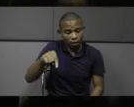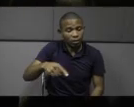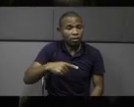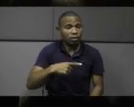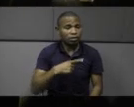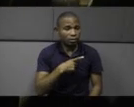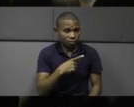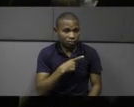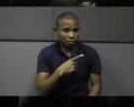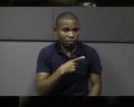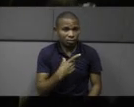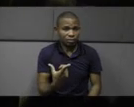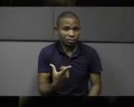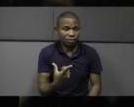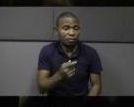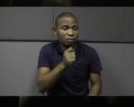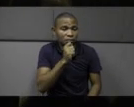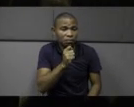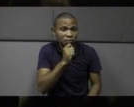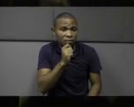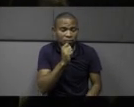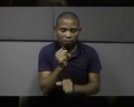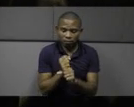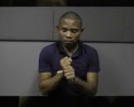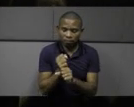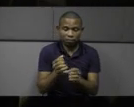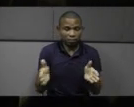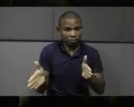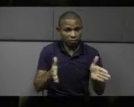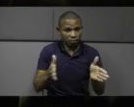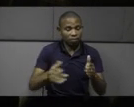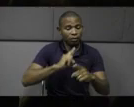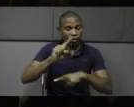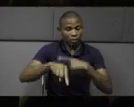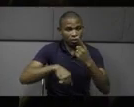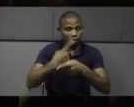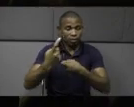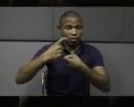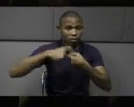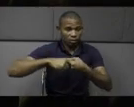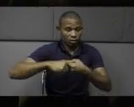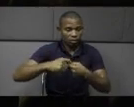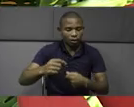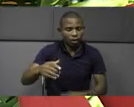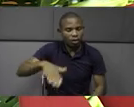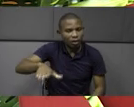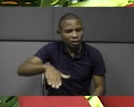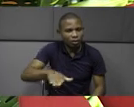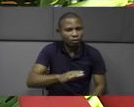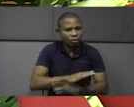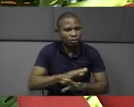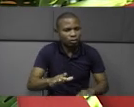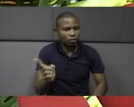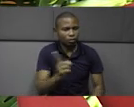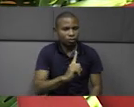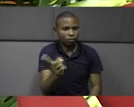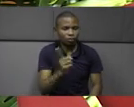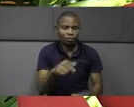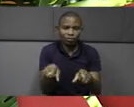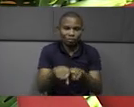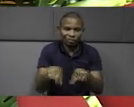desse período pois a gente retoma mas que não só infância mas a dimensão tanto do ponto de vista